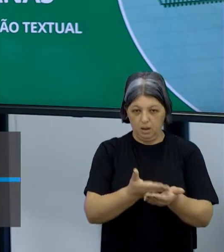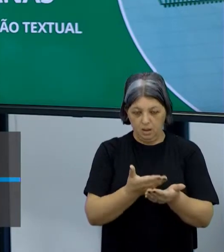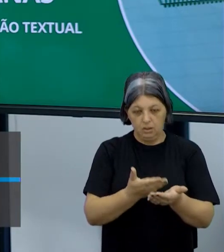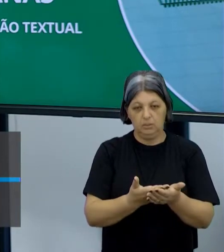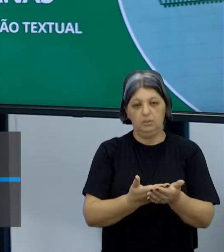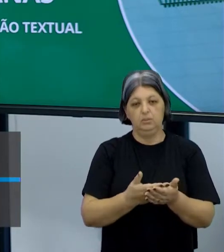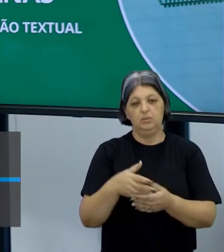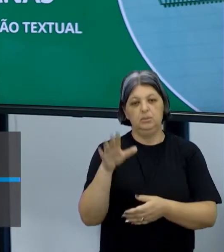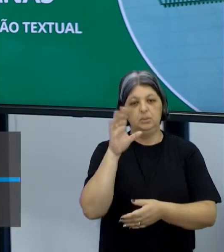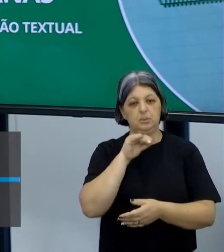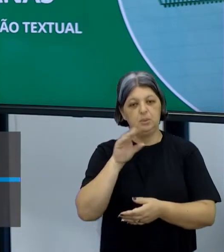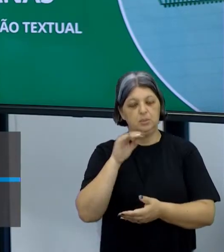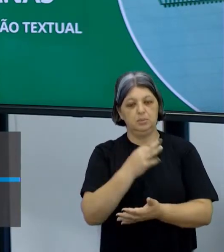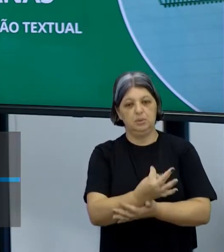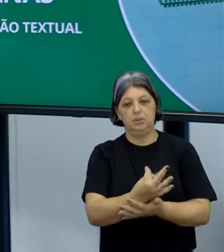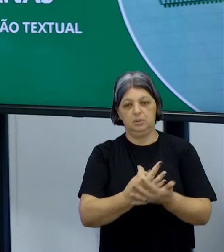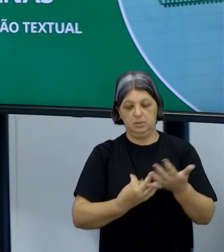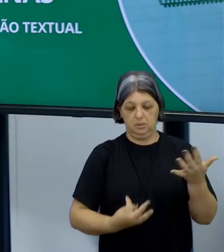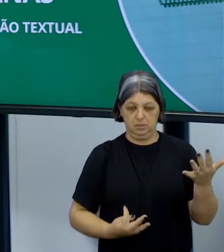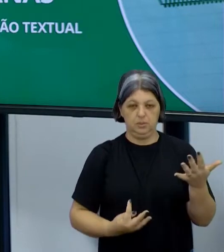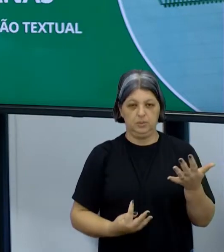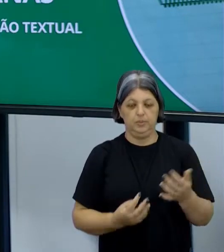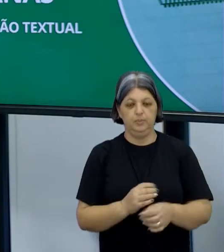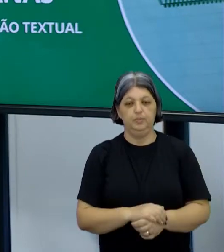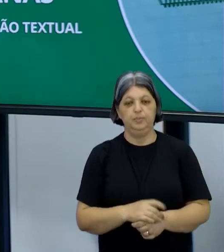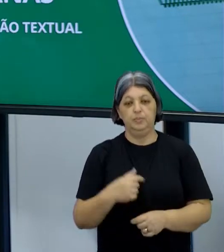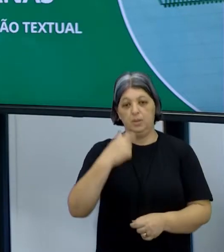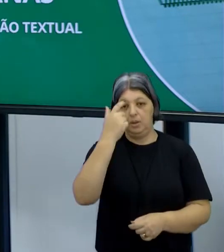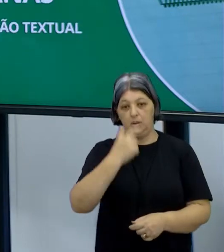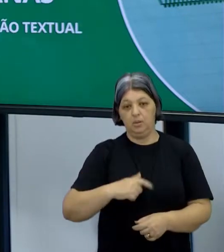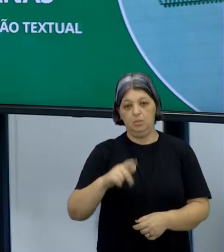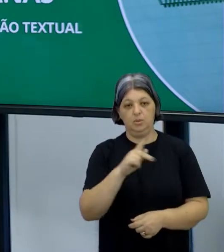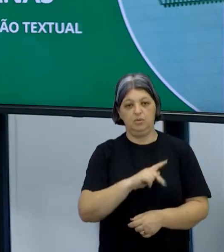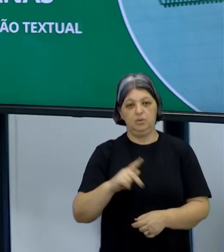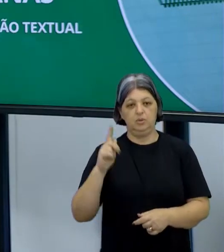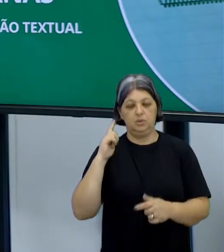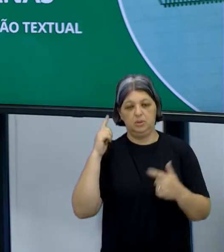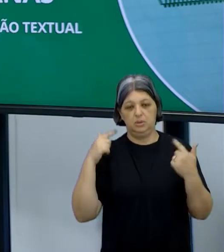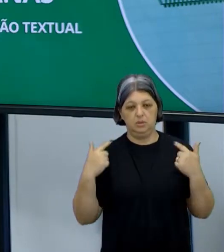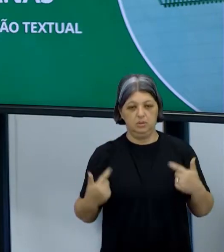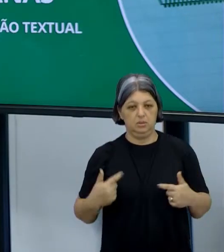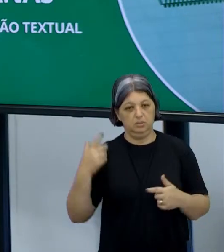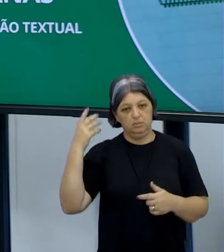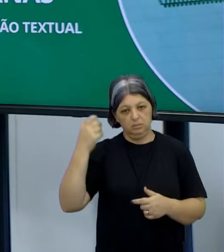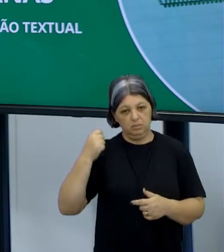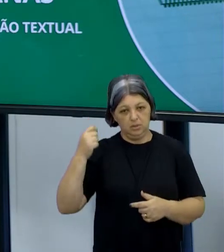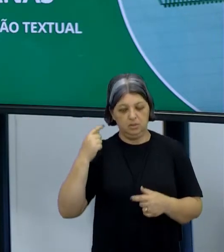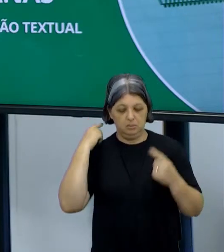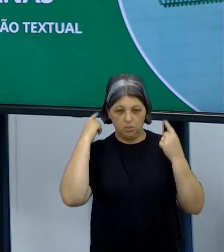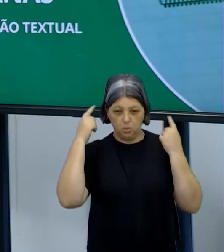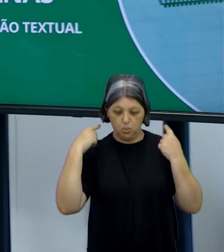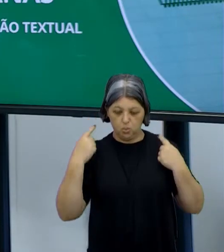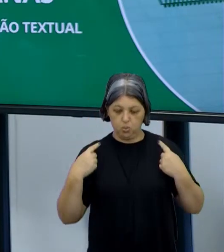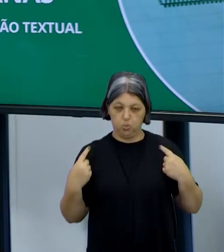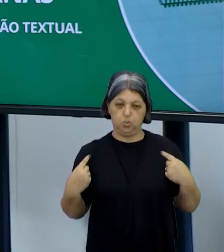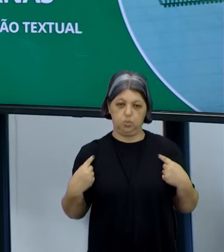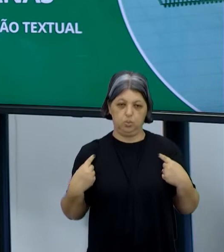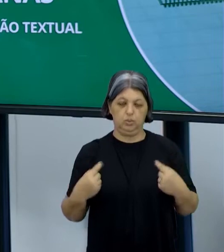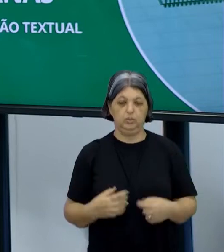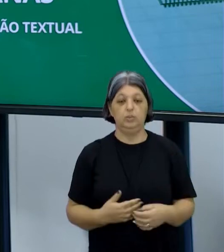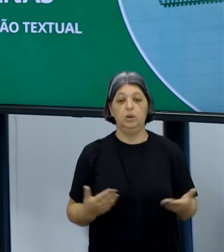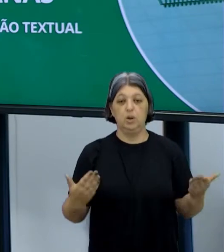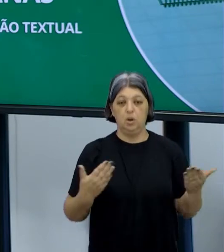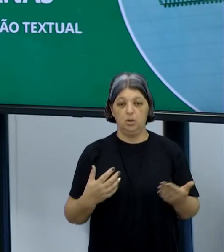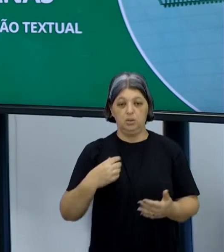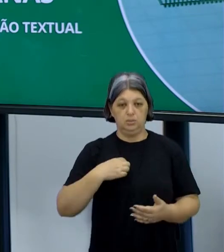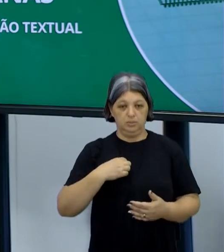e oralidade, ok? Então, eu sou a professora Elaine, sou branca, cabelos cacheados na altura dos ombros. Hoje eu estou com